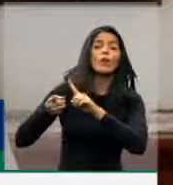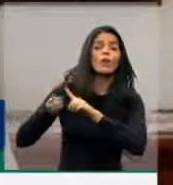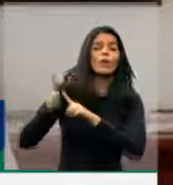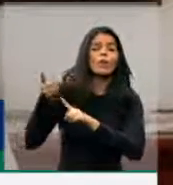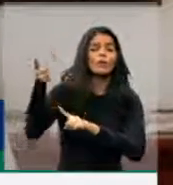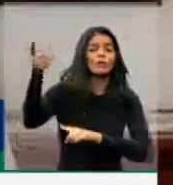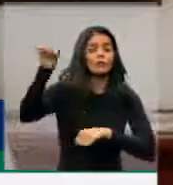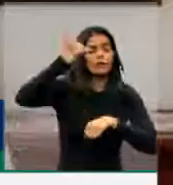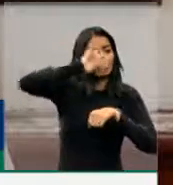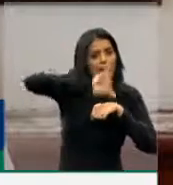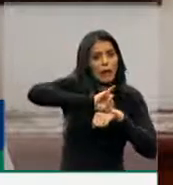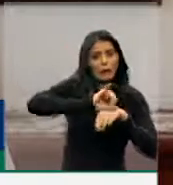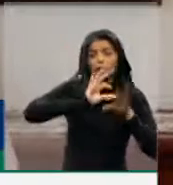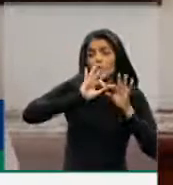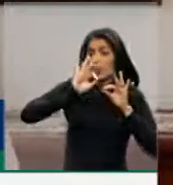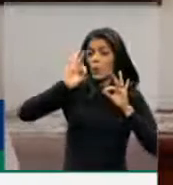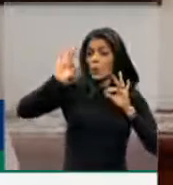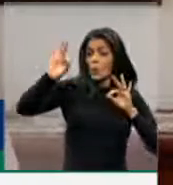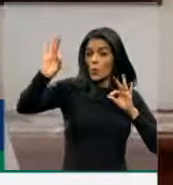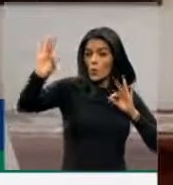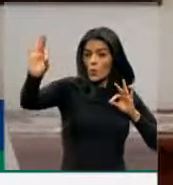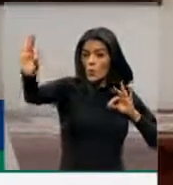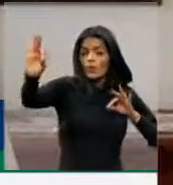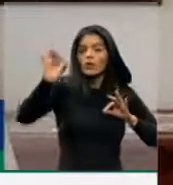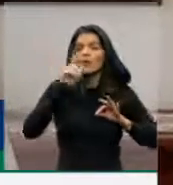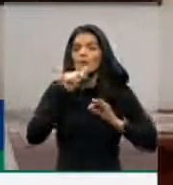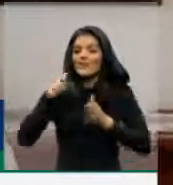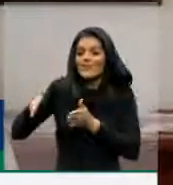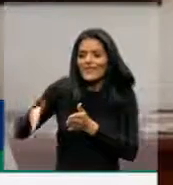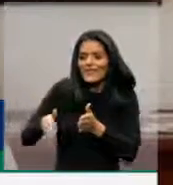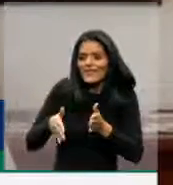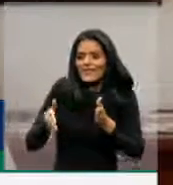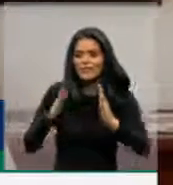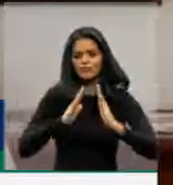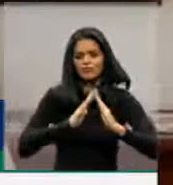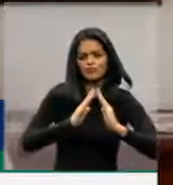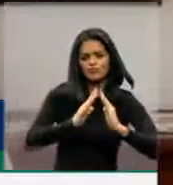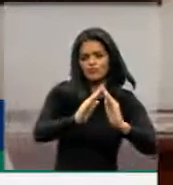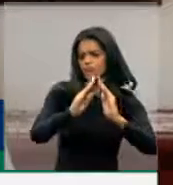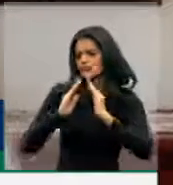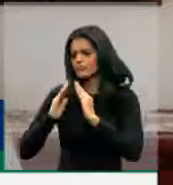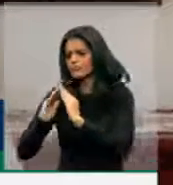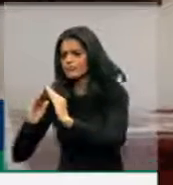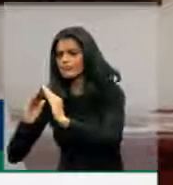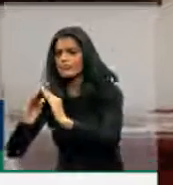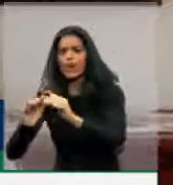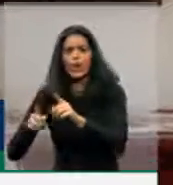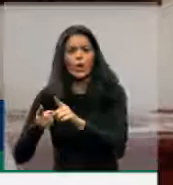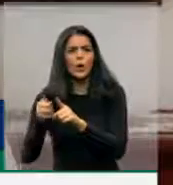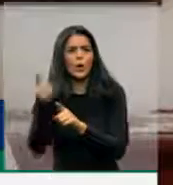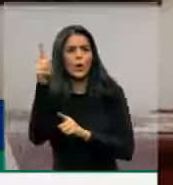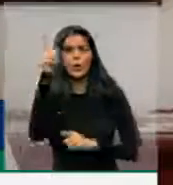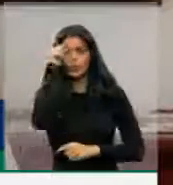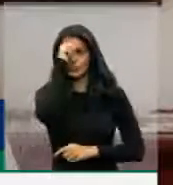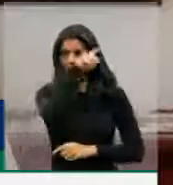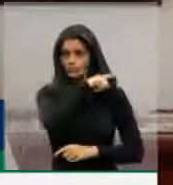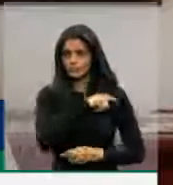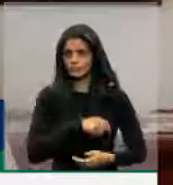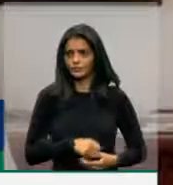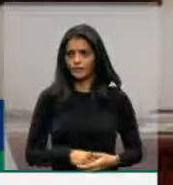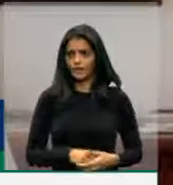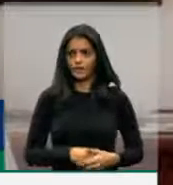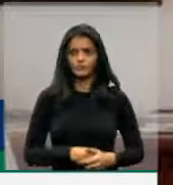da capital e dos centros urbanos. Esse é um olhar que, infelizmente, ainda não existe do Estado brasileiro para